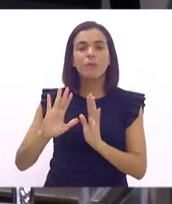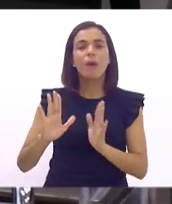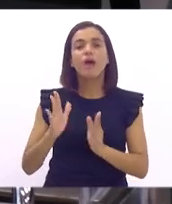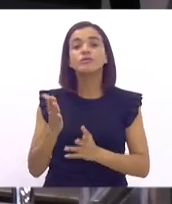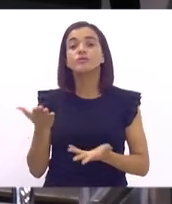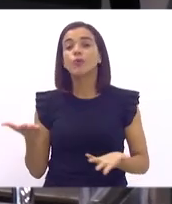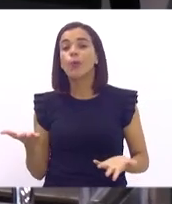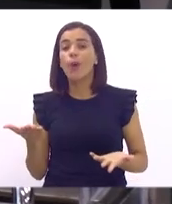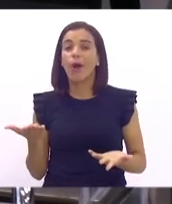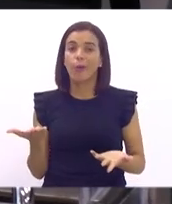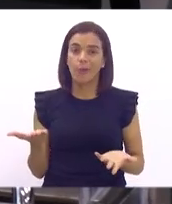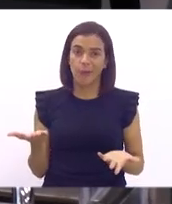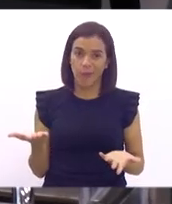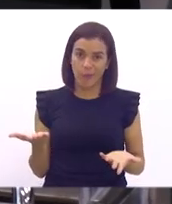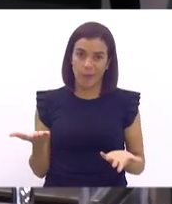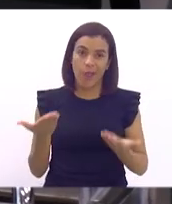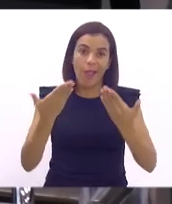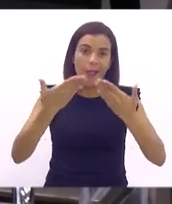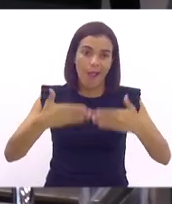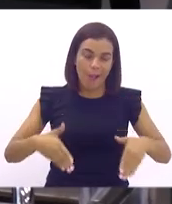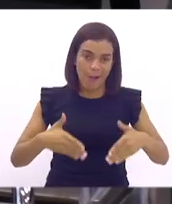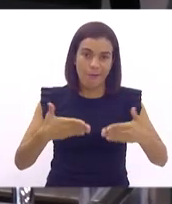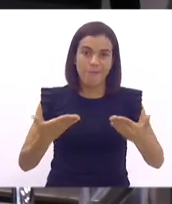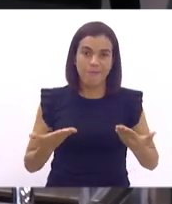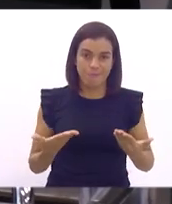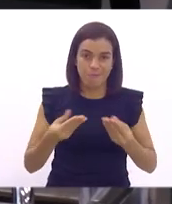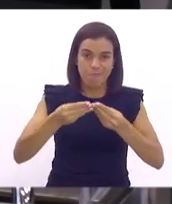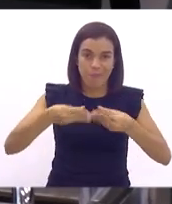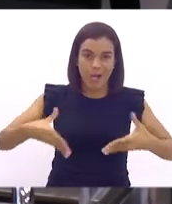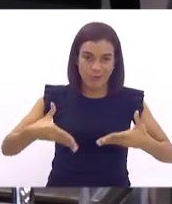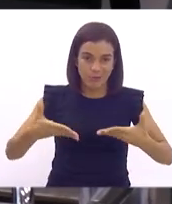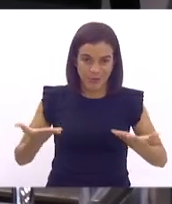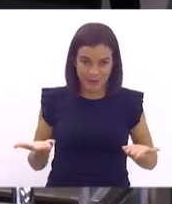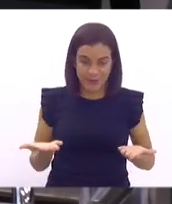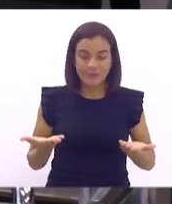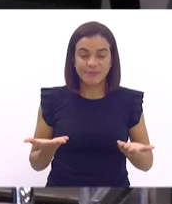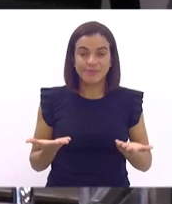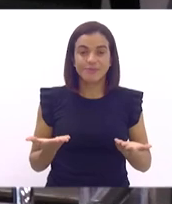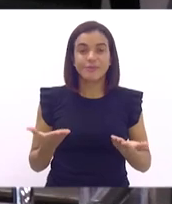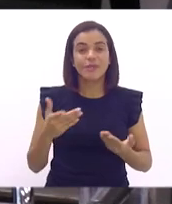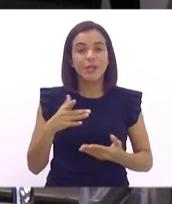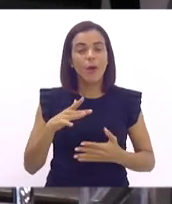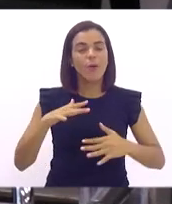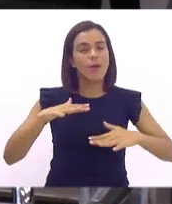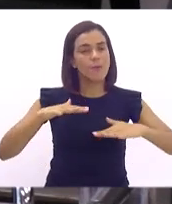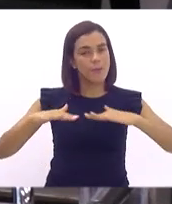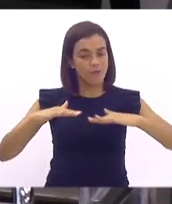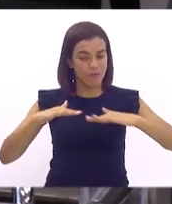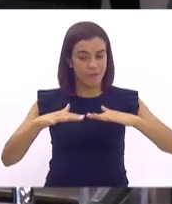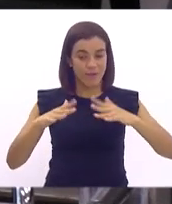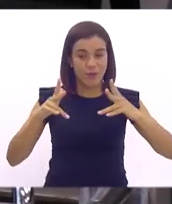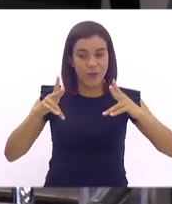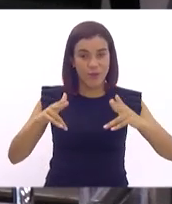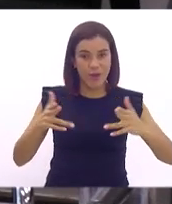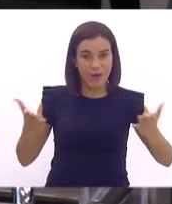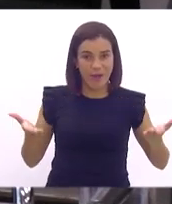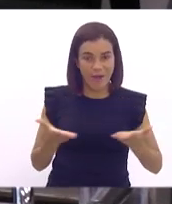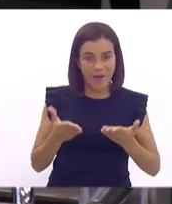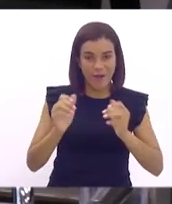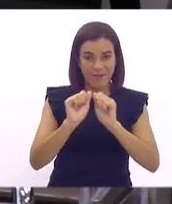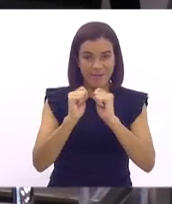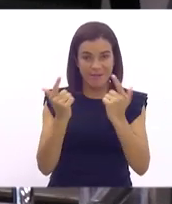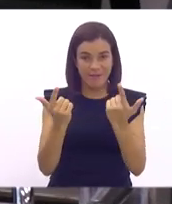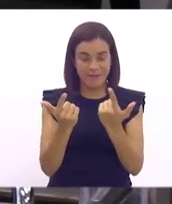custo disso? E isso a gente ainda está engatinhando. Então, movimentos como esse que está acontecendo nessa casa